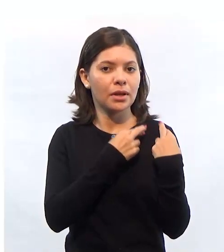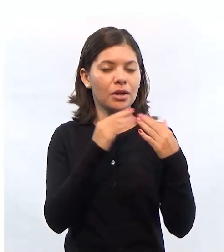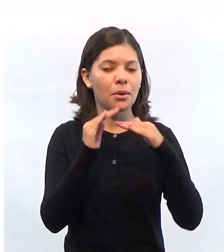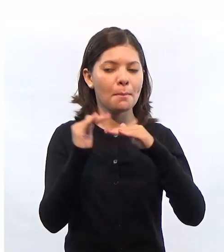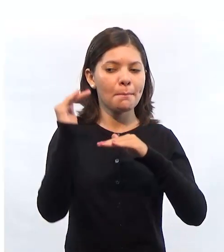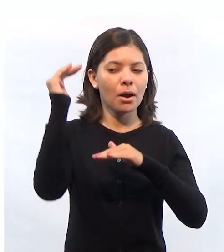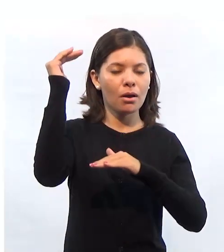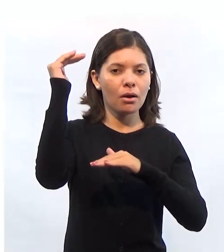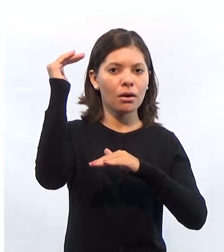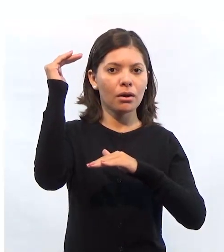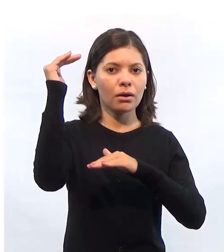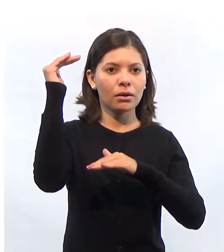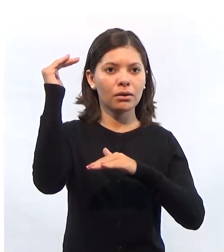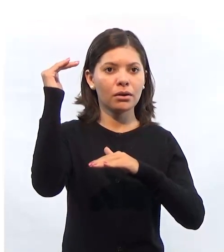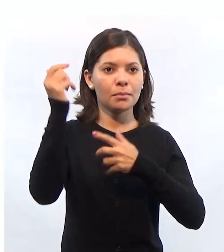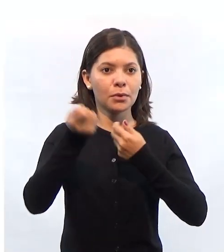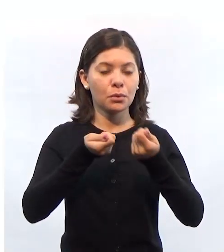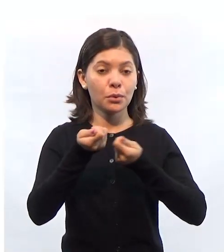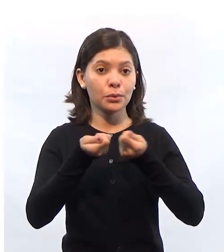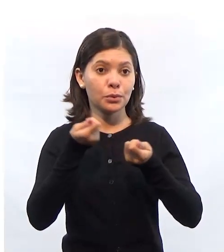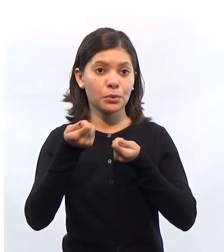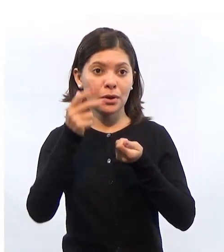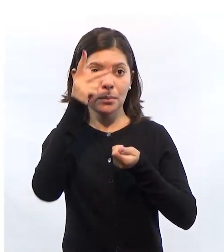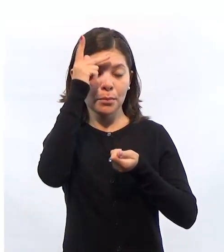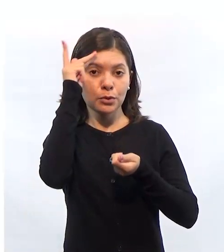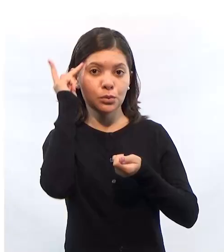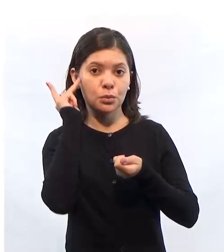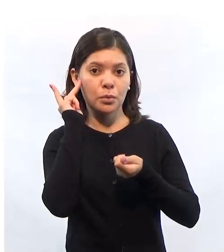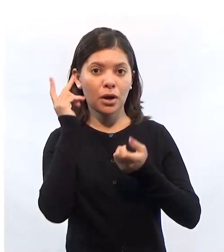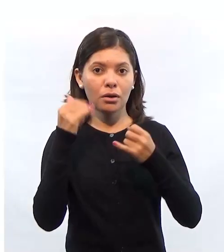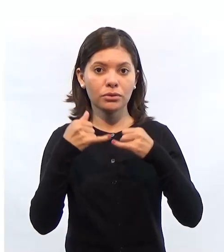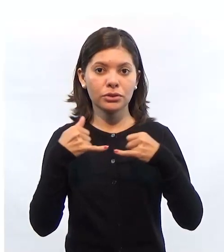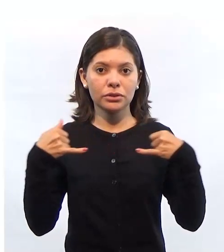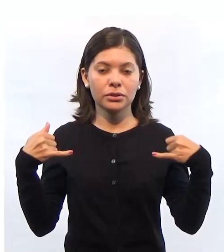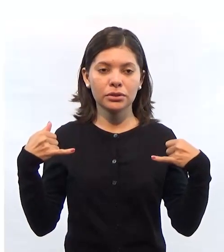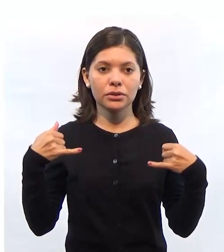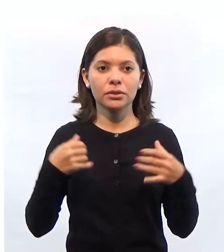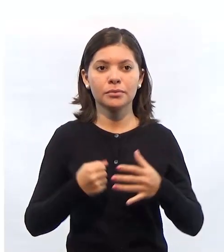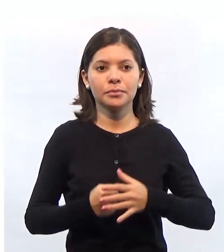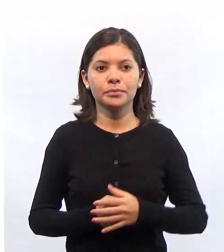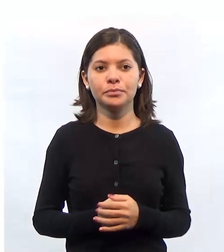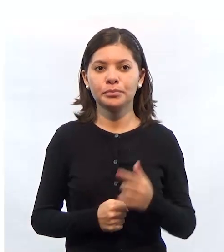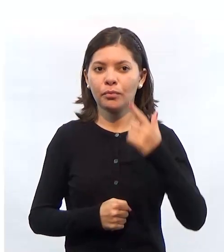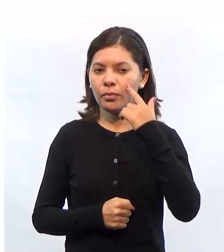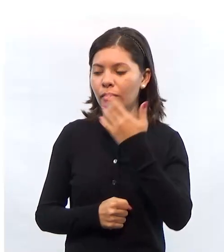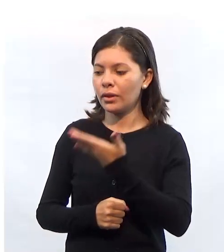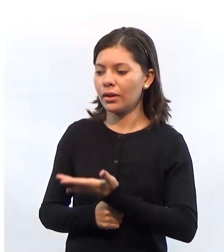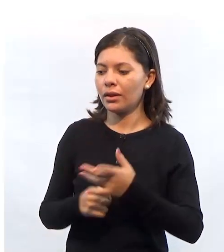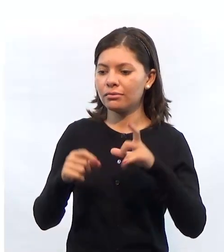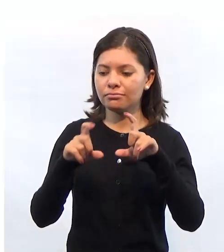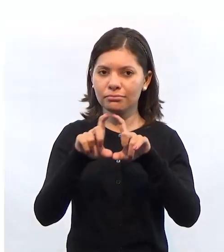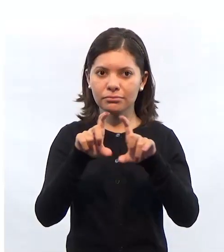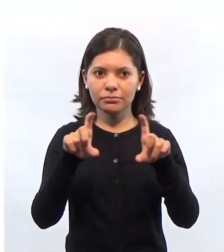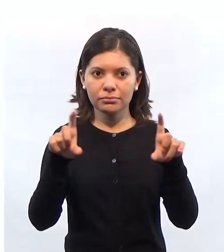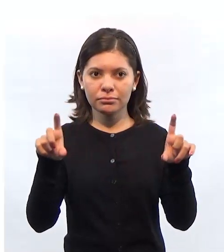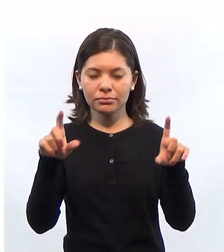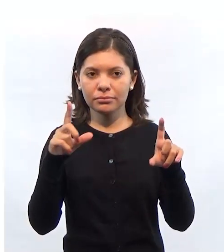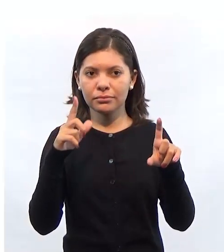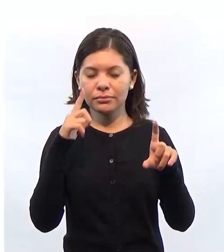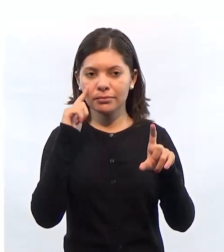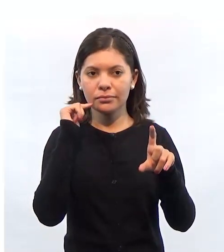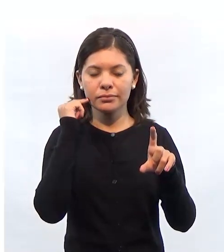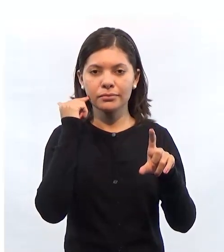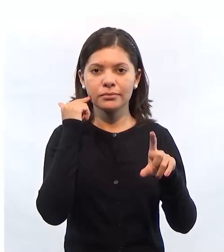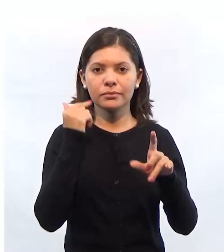responsabilidade maior tem controle do pessoal de linha executivos cenários envolvidos